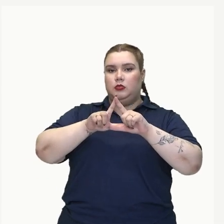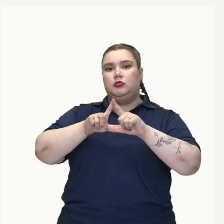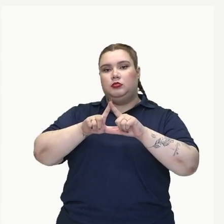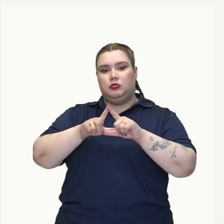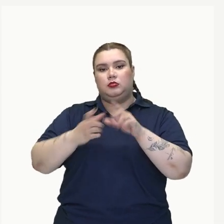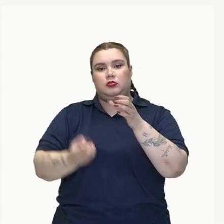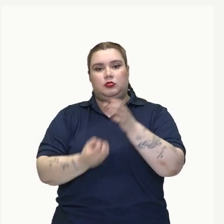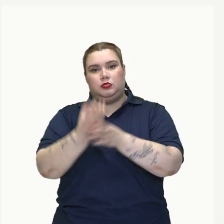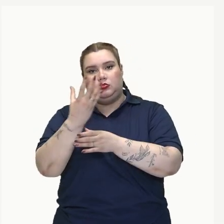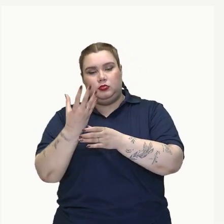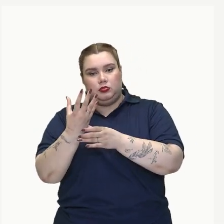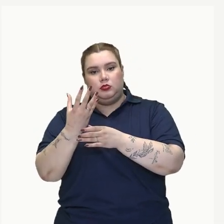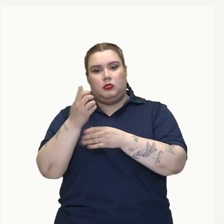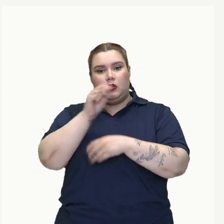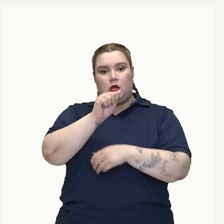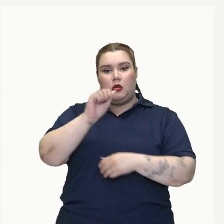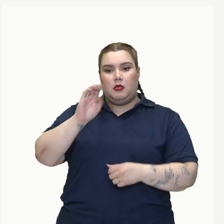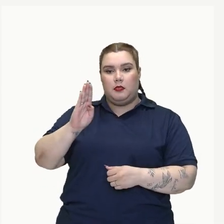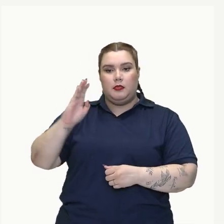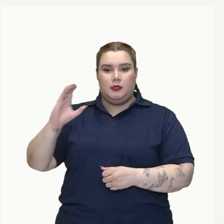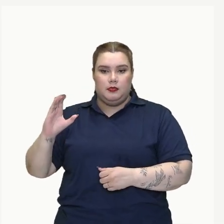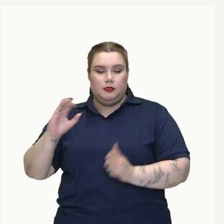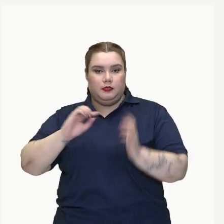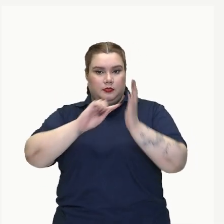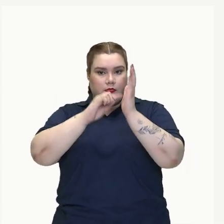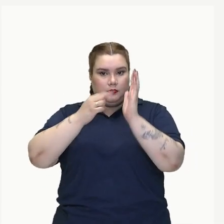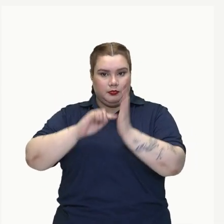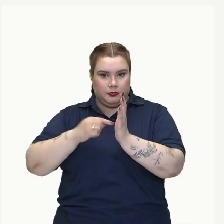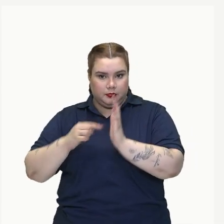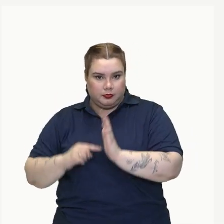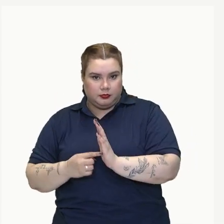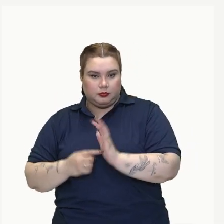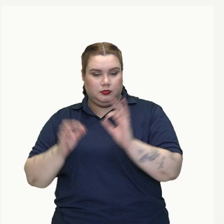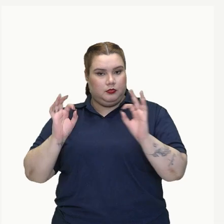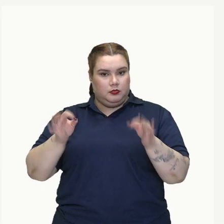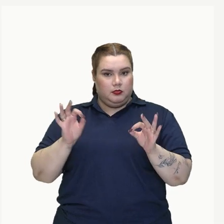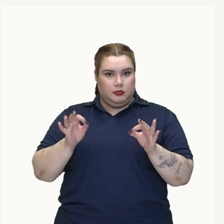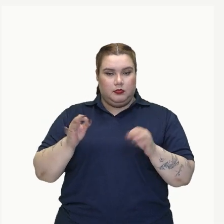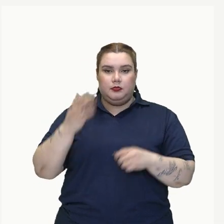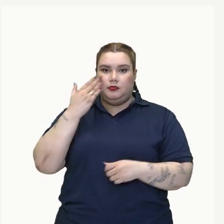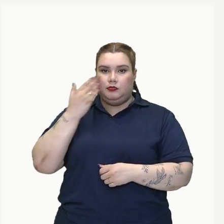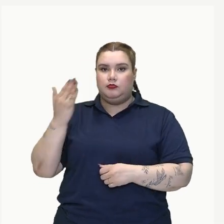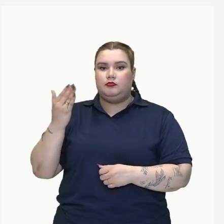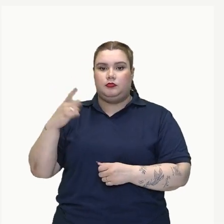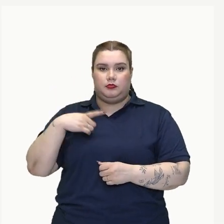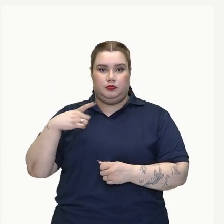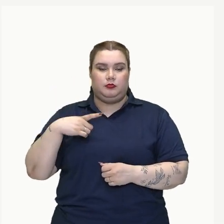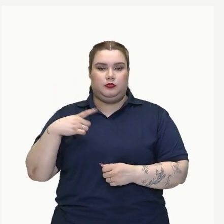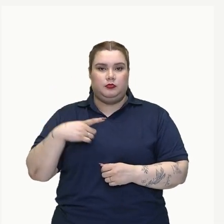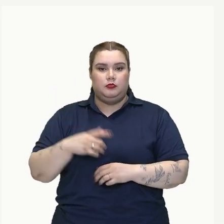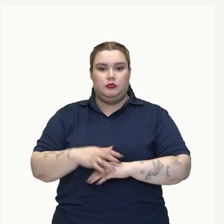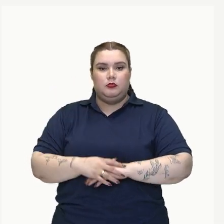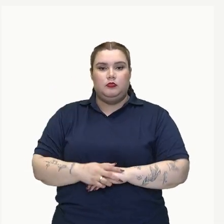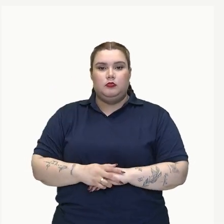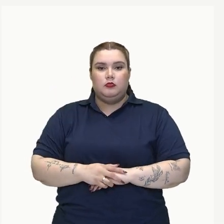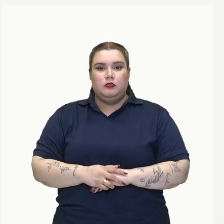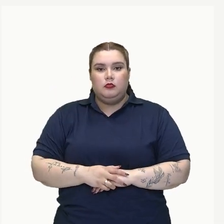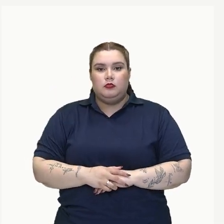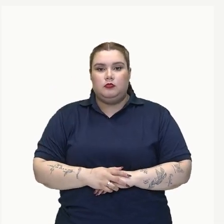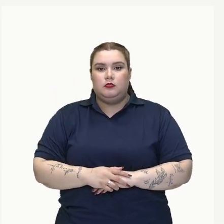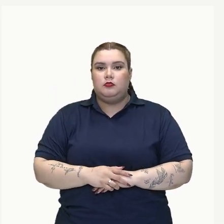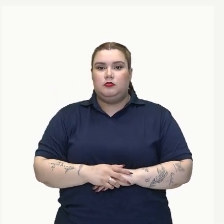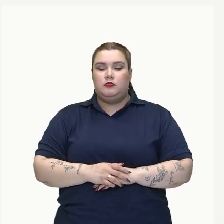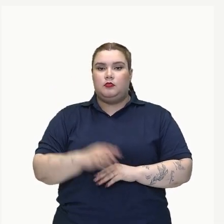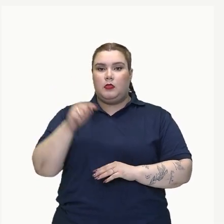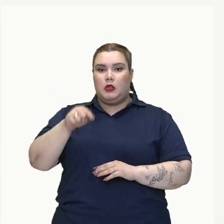formado aí pelos pontos A, B e C, né? Se a gente considerar A, B e C os vértices do triângulo, nós temos também um triângulo aí no